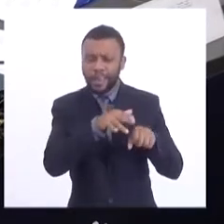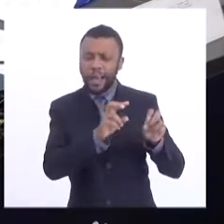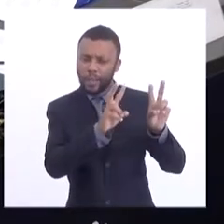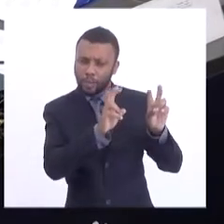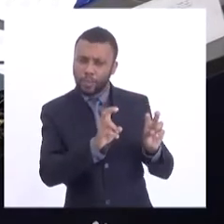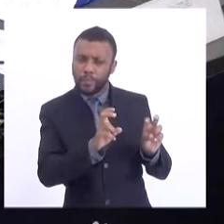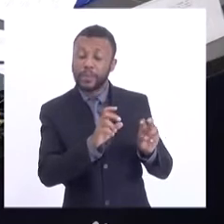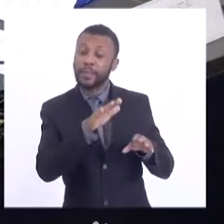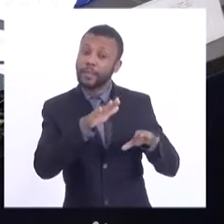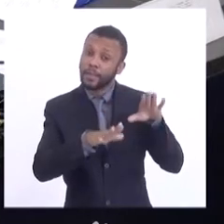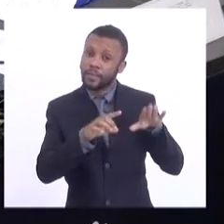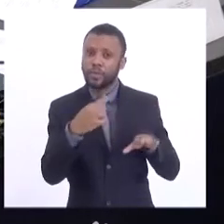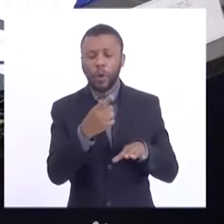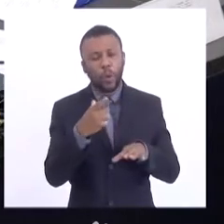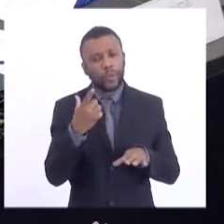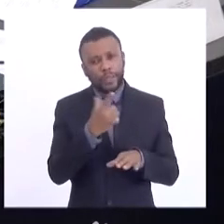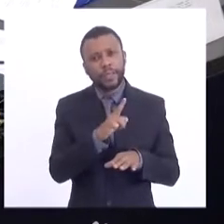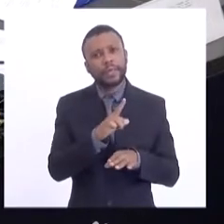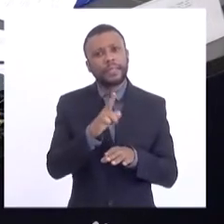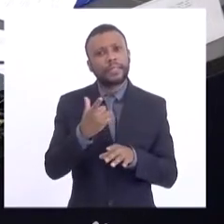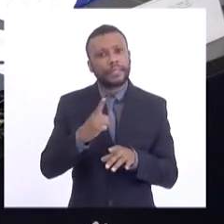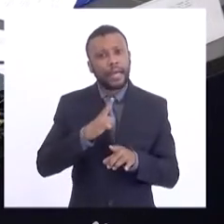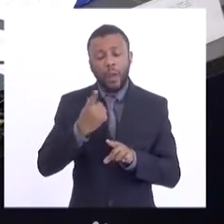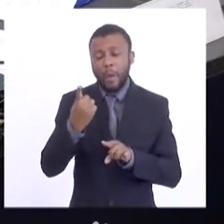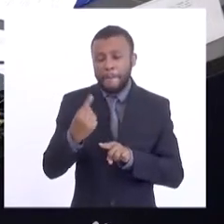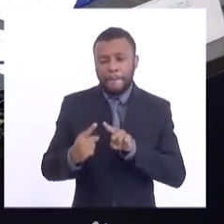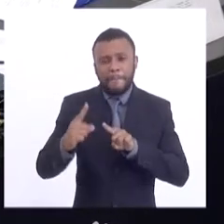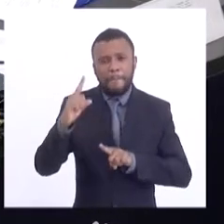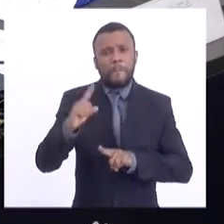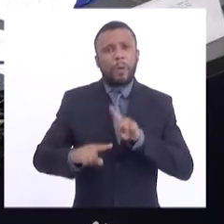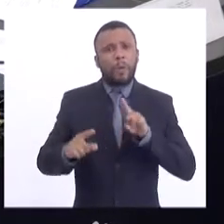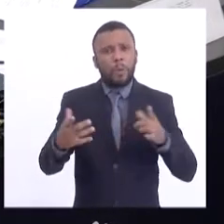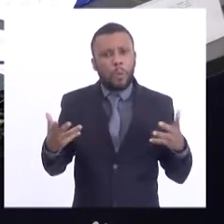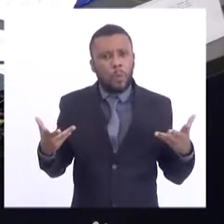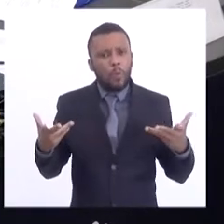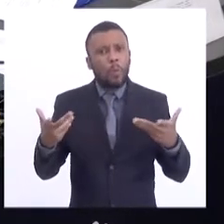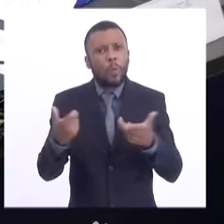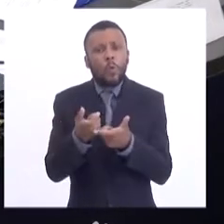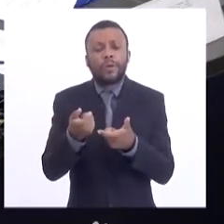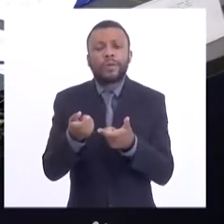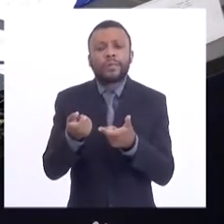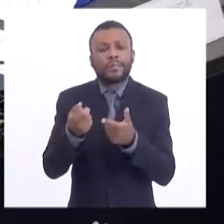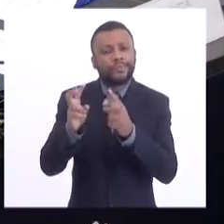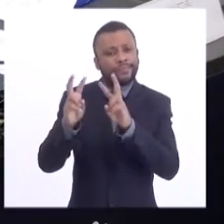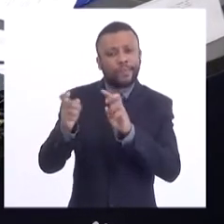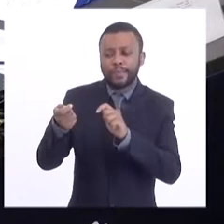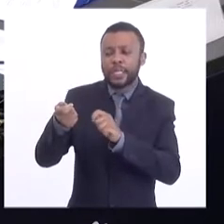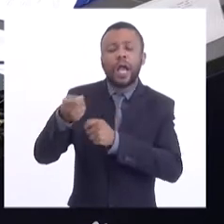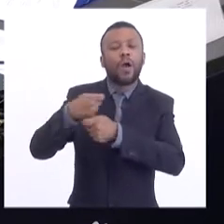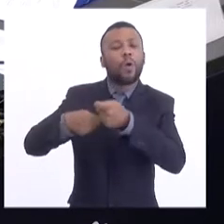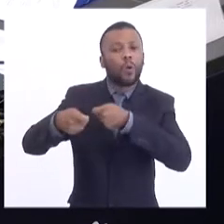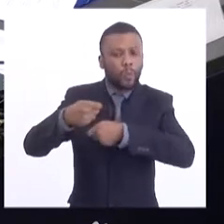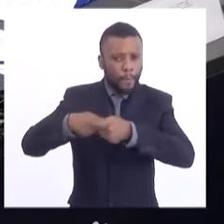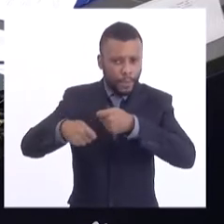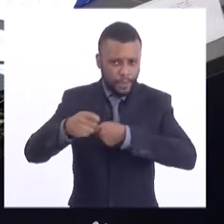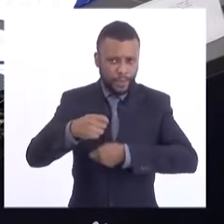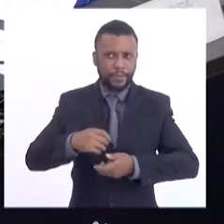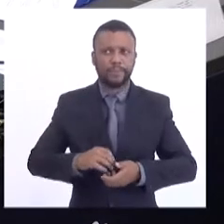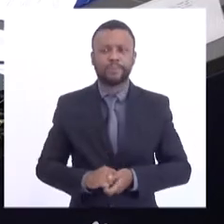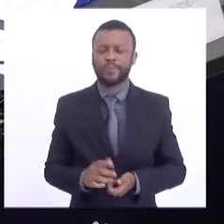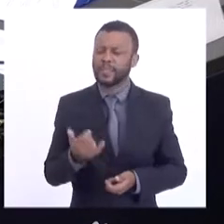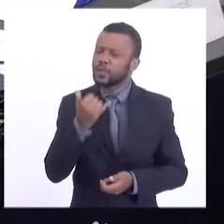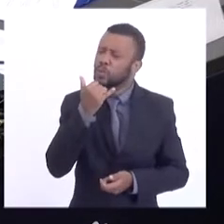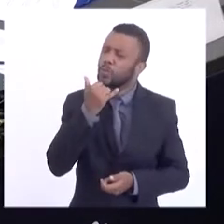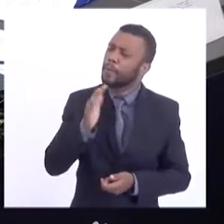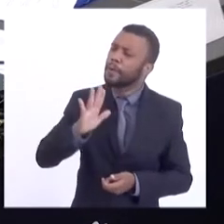possa dar um salto de qualidade enorme em termos de economicidade é eu queria só